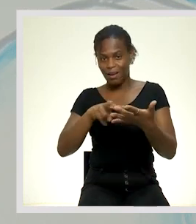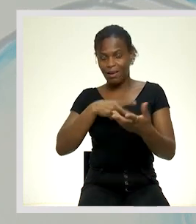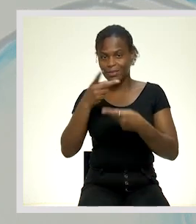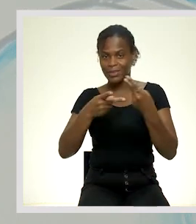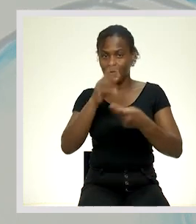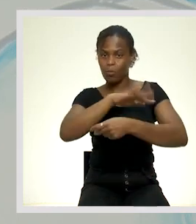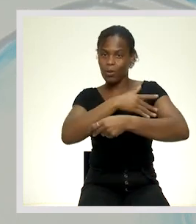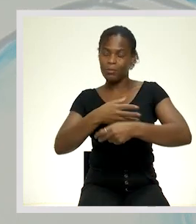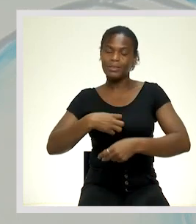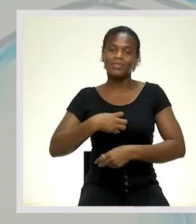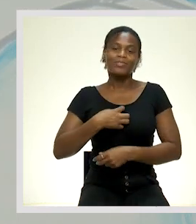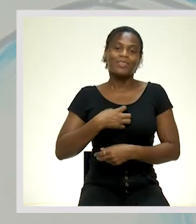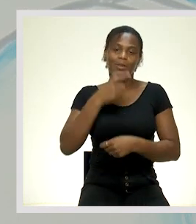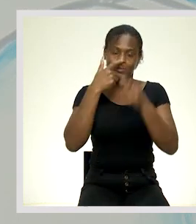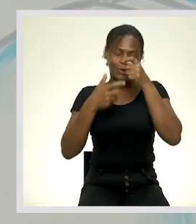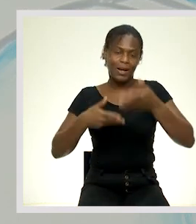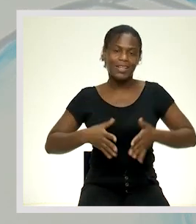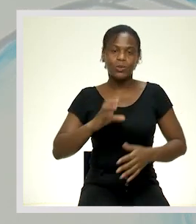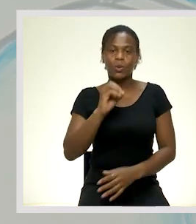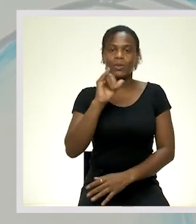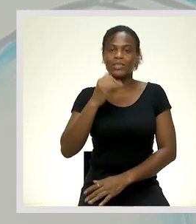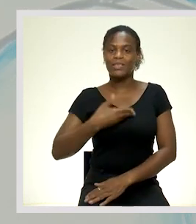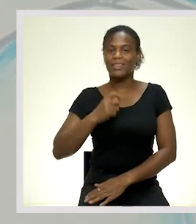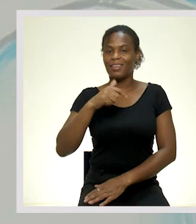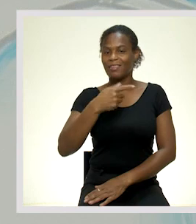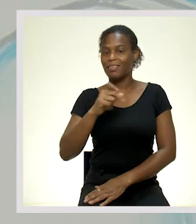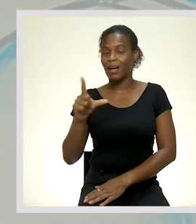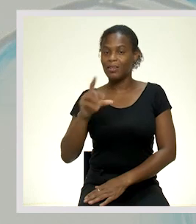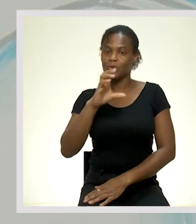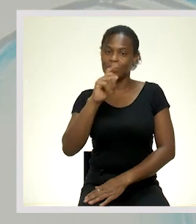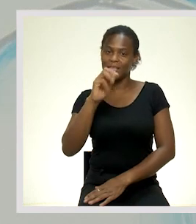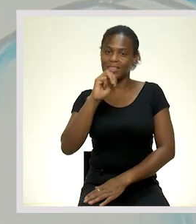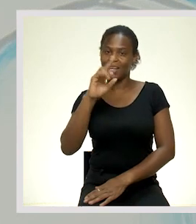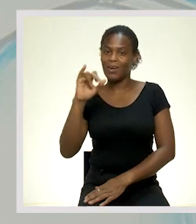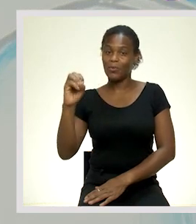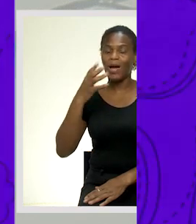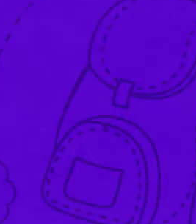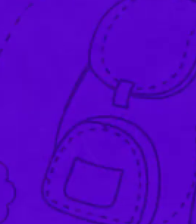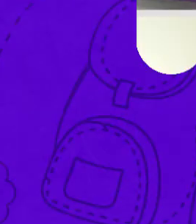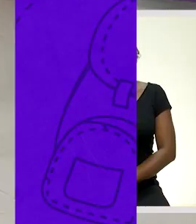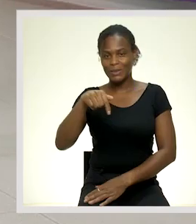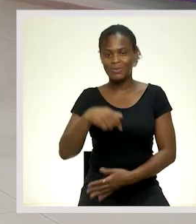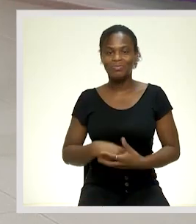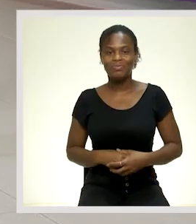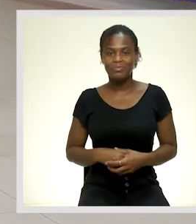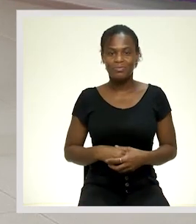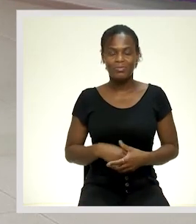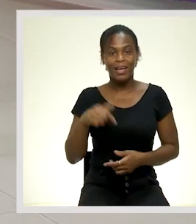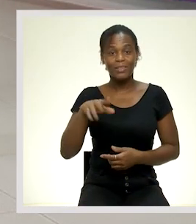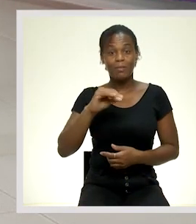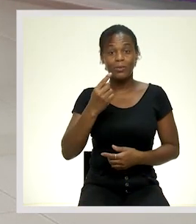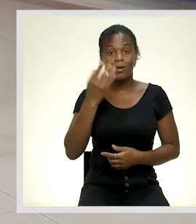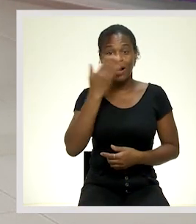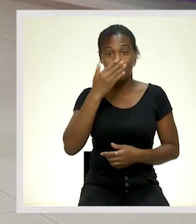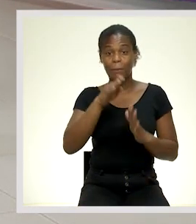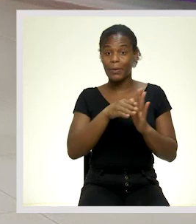O Sentimento de um Ocidental, de Cesário Verde. E assim foi a nossa aula de hoje. Esta foi mais uma aula do